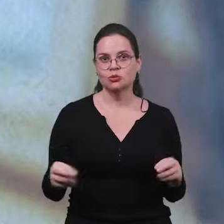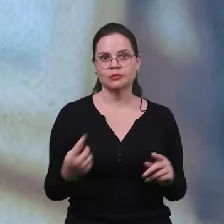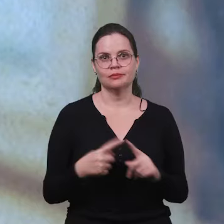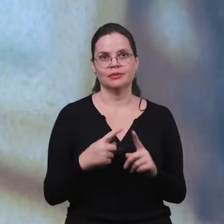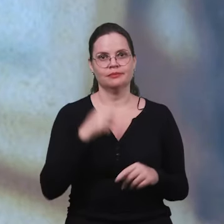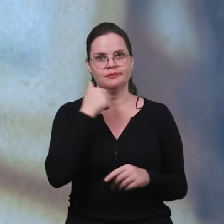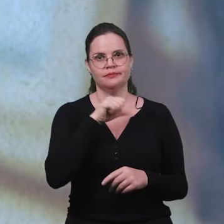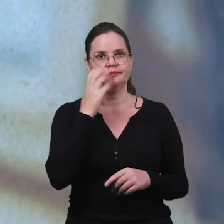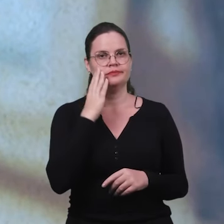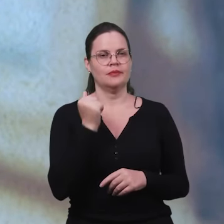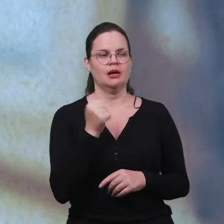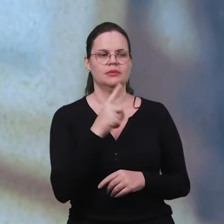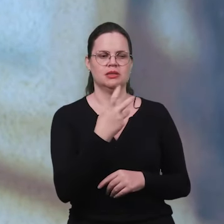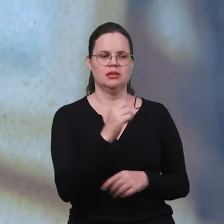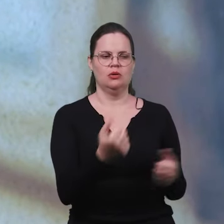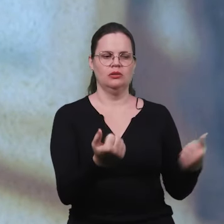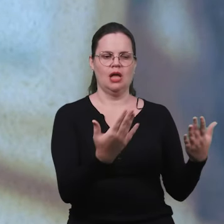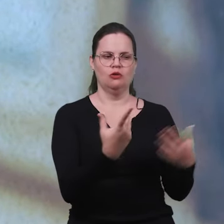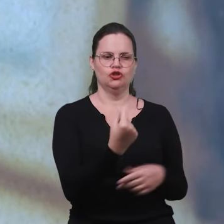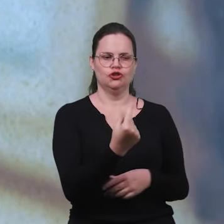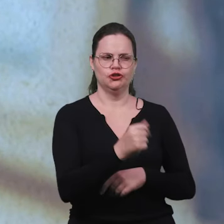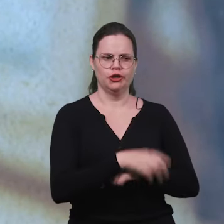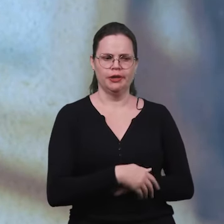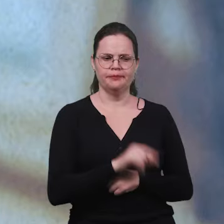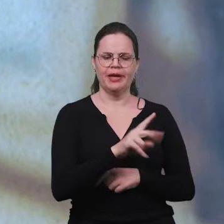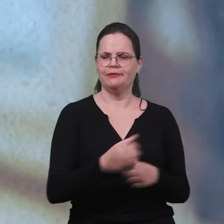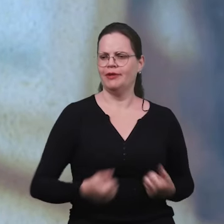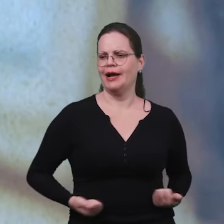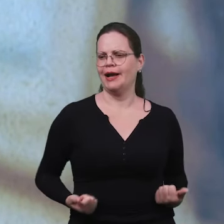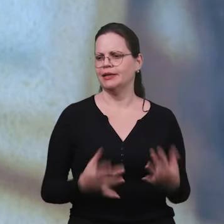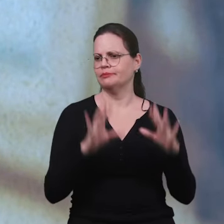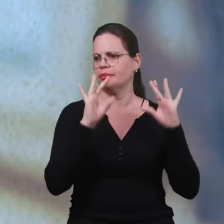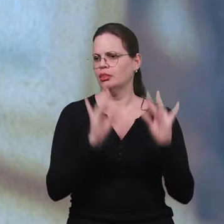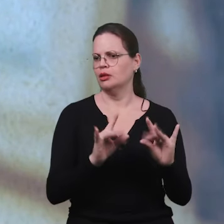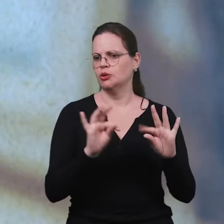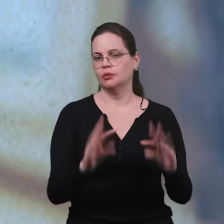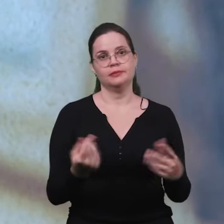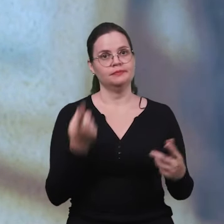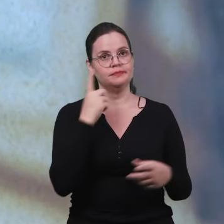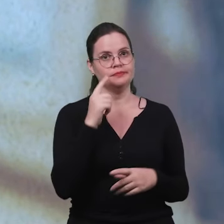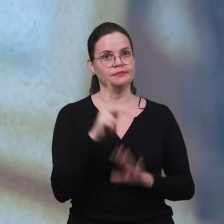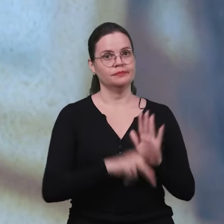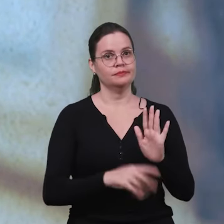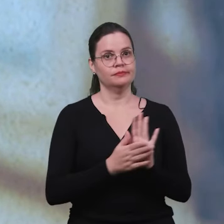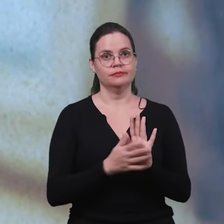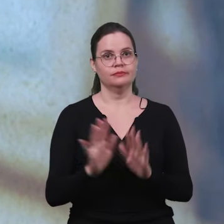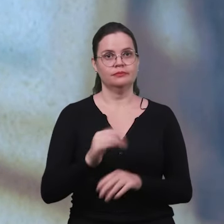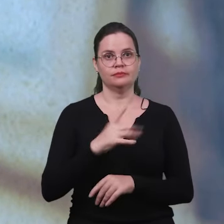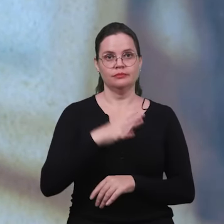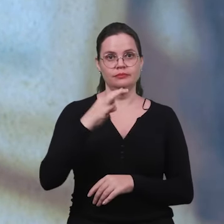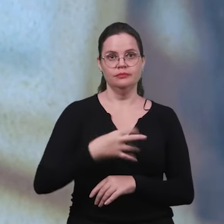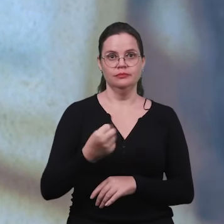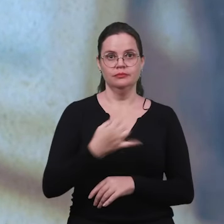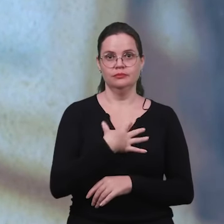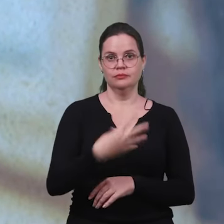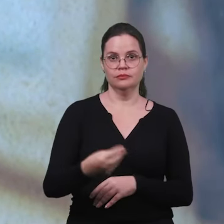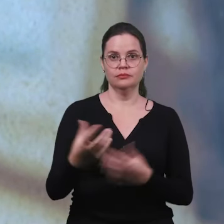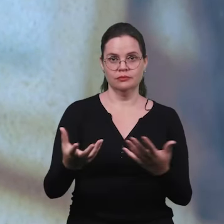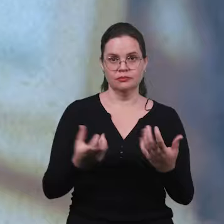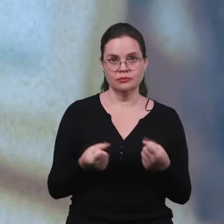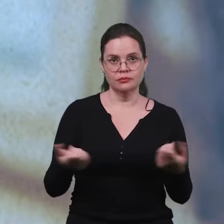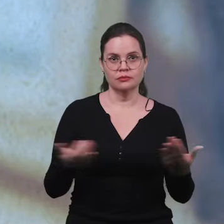a mãe já sabe, olha, se ele receber, às vezes a pessoa, né, é muito comum receber o cliente para planejamento sucessório, ele fala, olha, eu tenho certeza que se meu filho